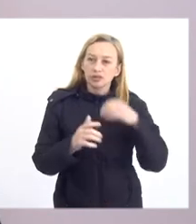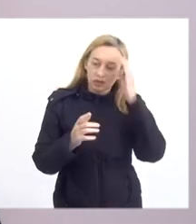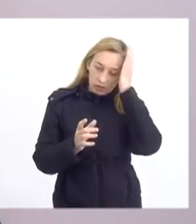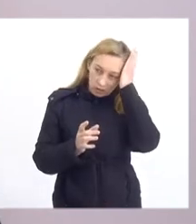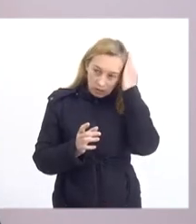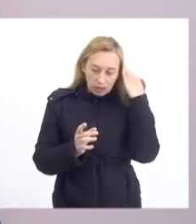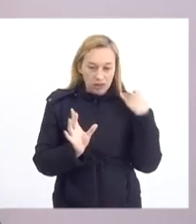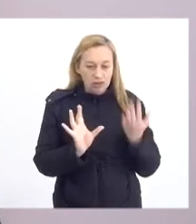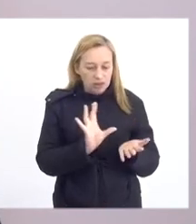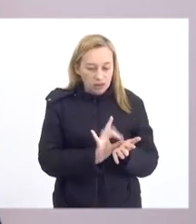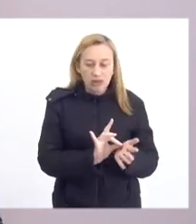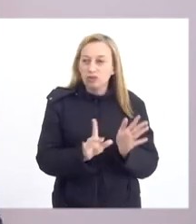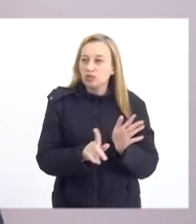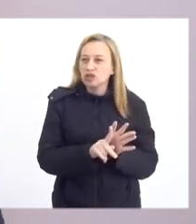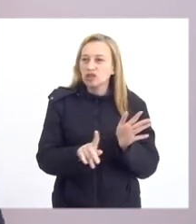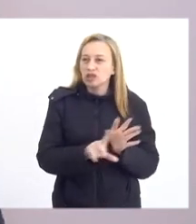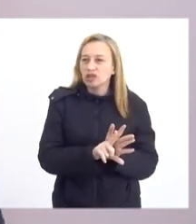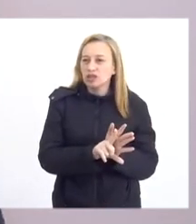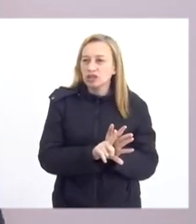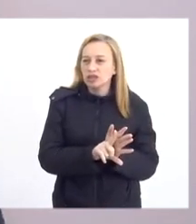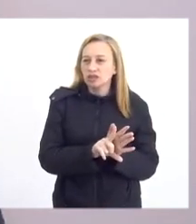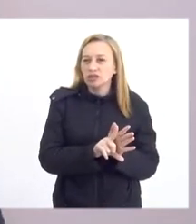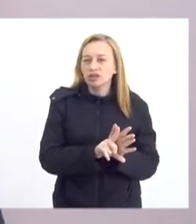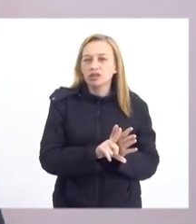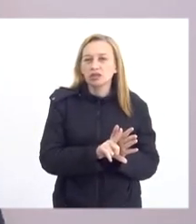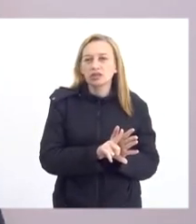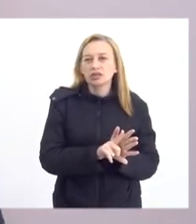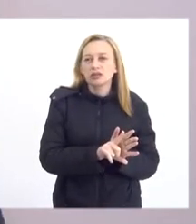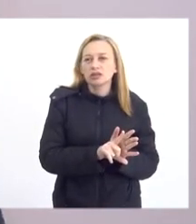anexação ao projeto de lei